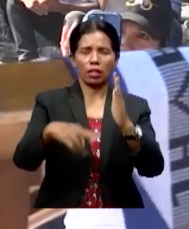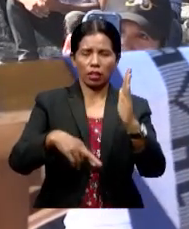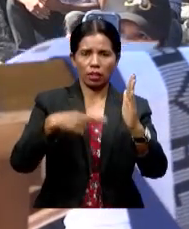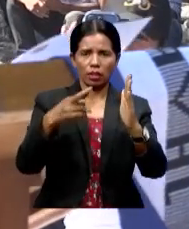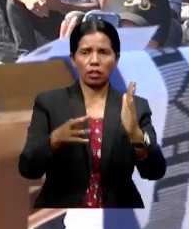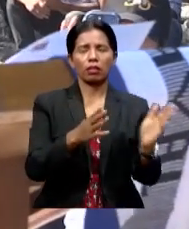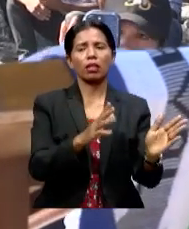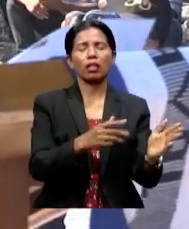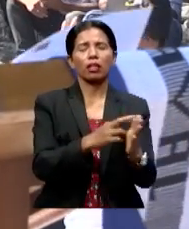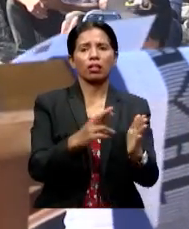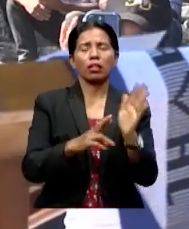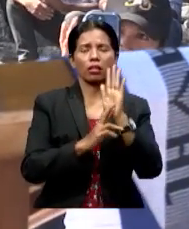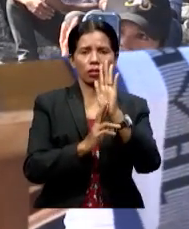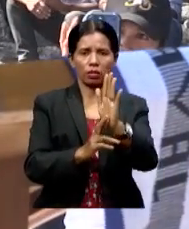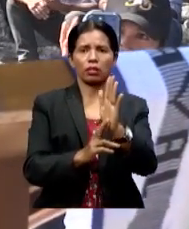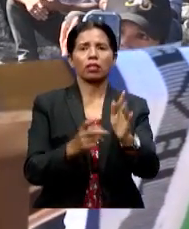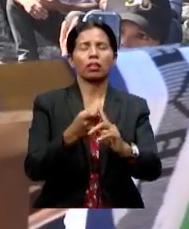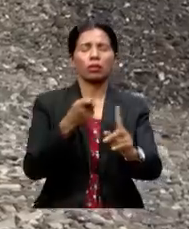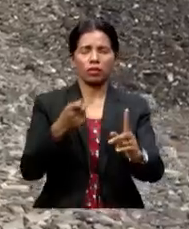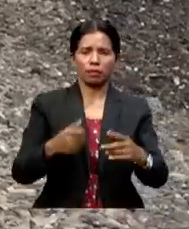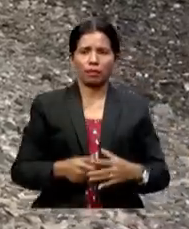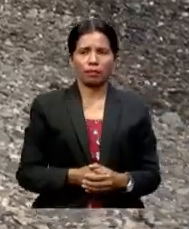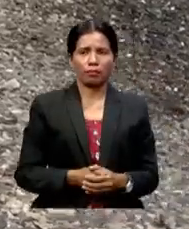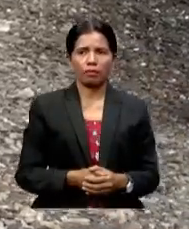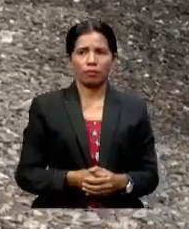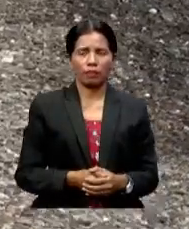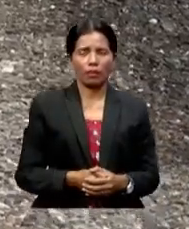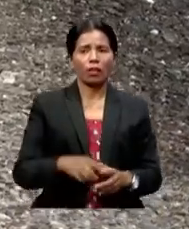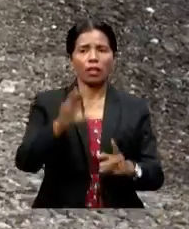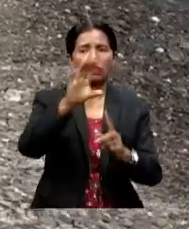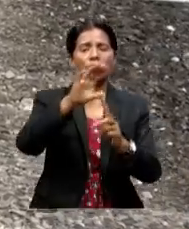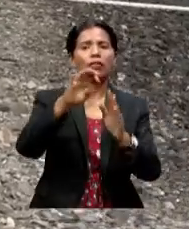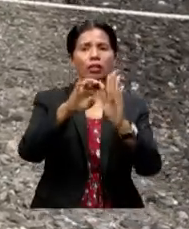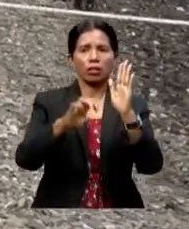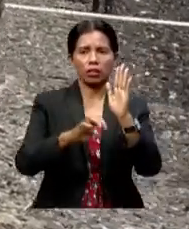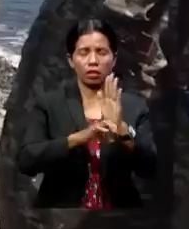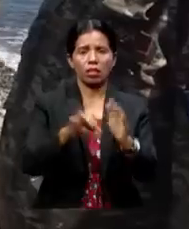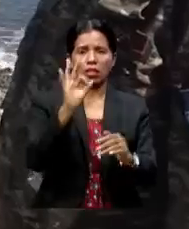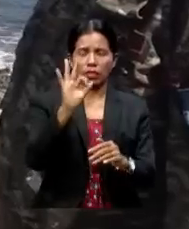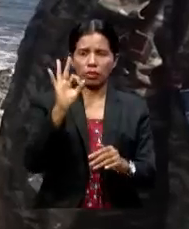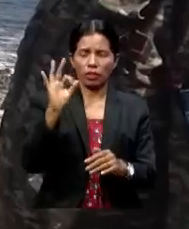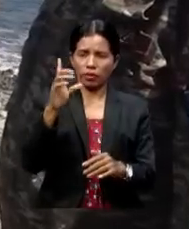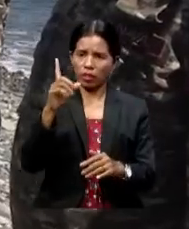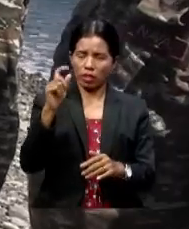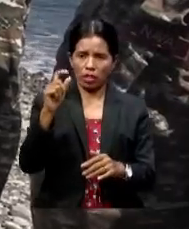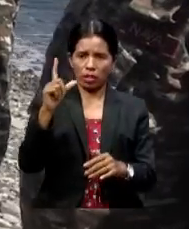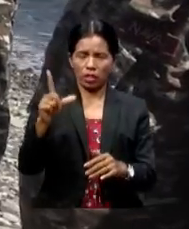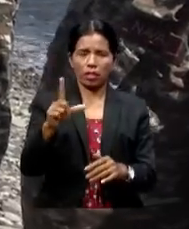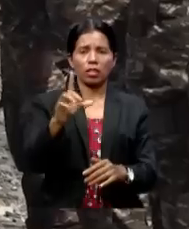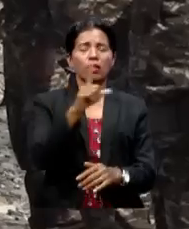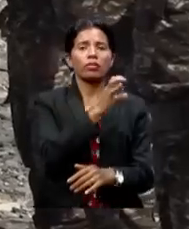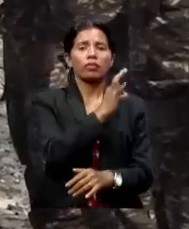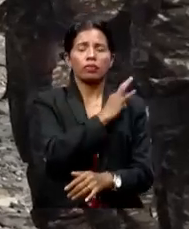no recomendações técnicas no BMA que existe. Chef Estado Maior General FFDTL, Tenente General Falu